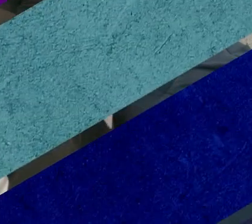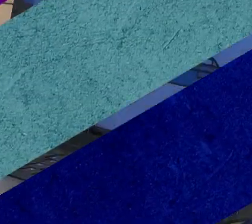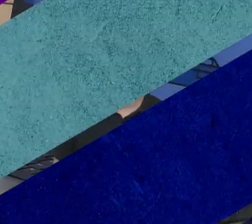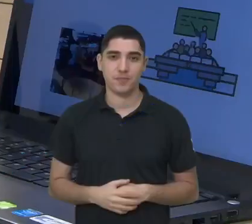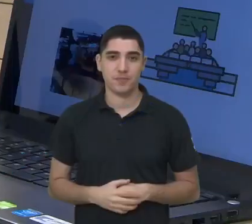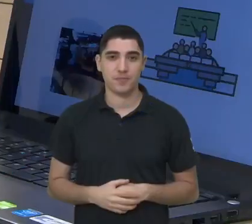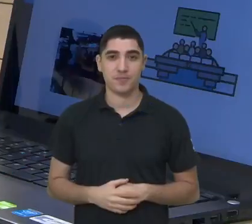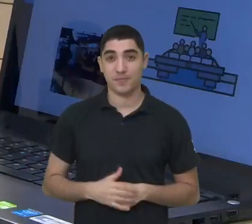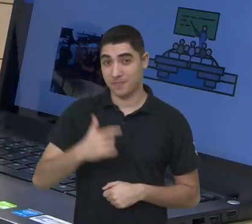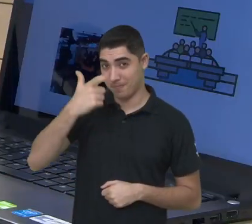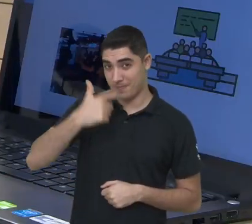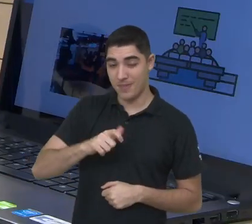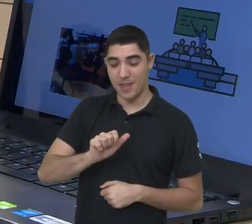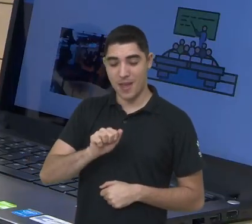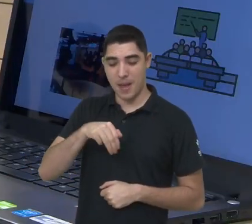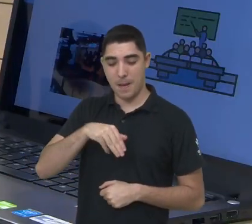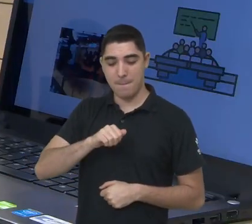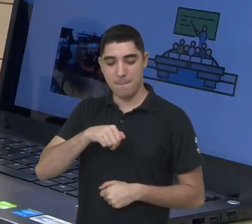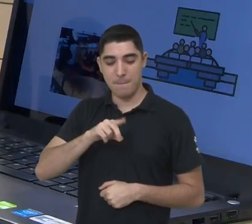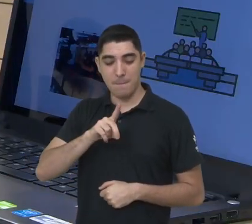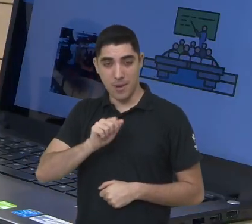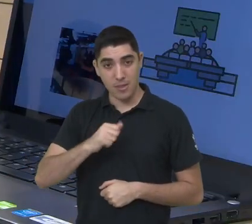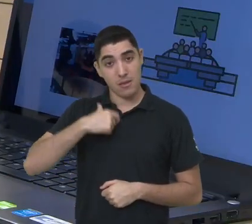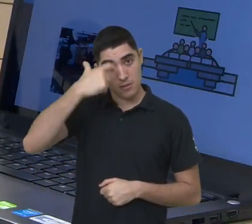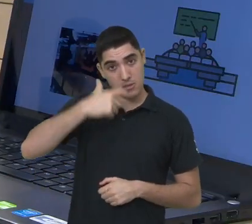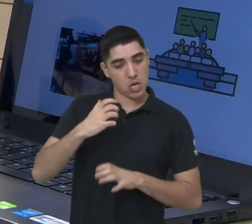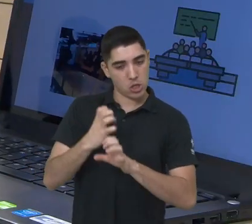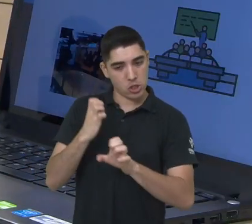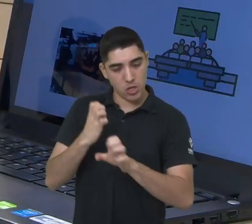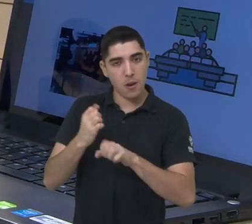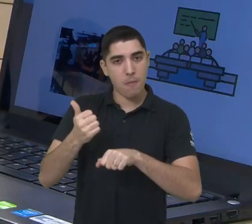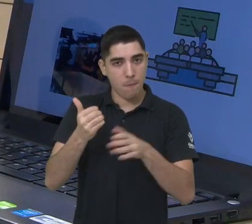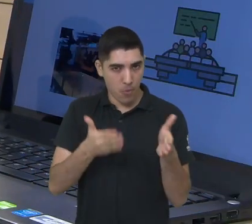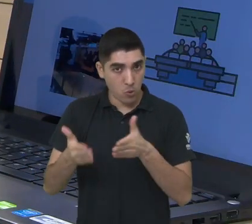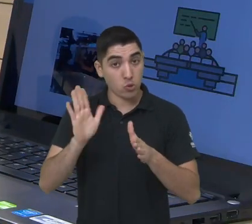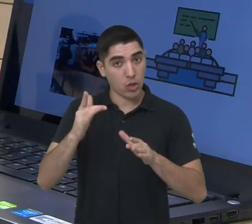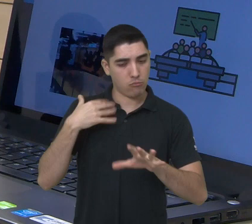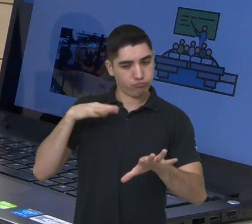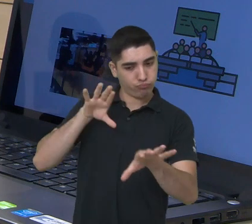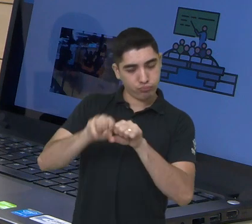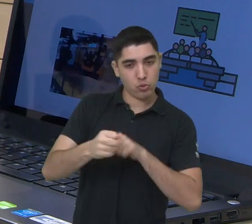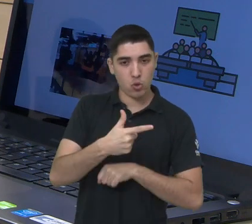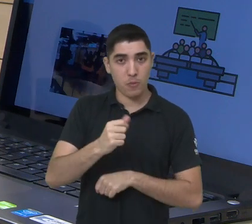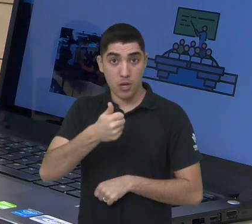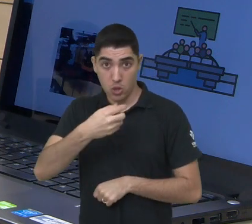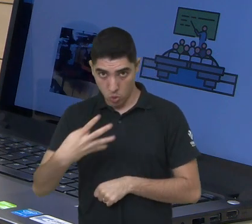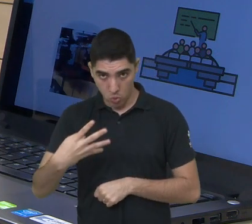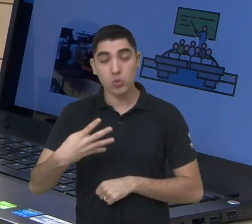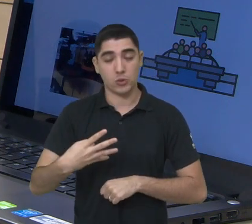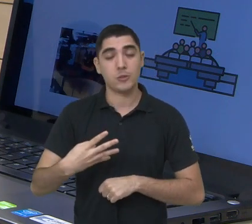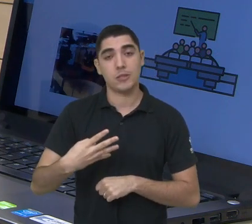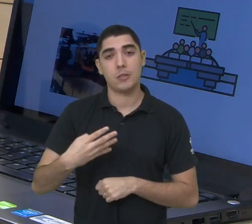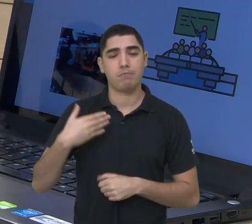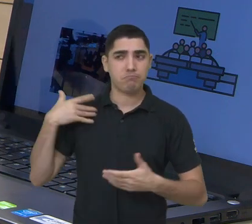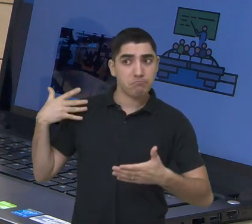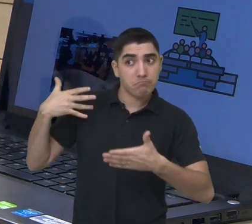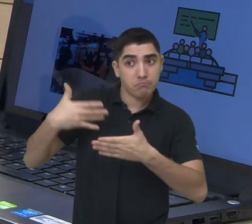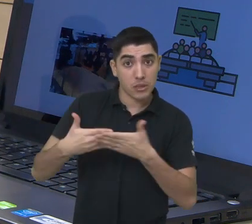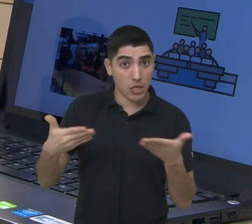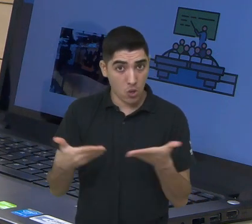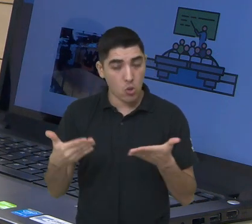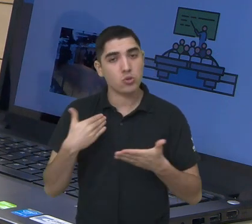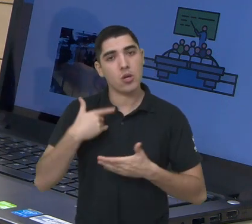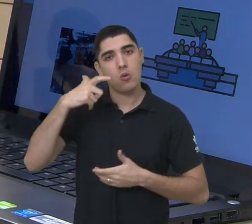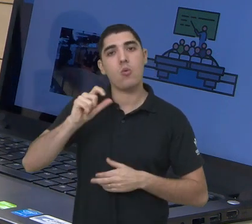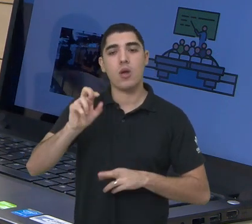produção. Eu sou a Amanda, sou engenheira de produção já desde 2014 e atualmente eu